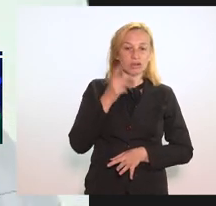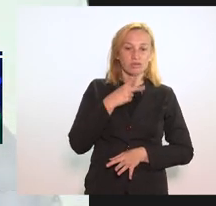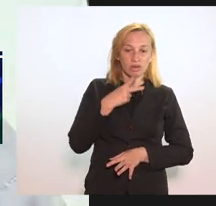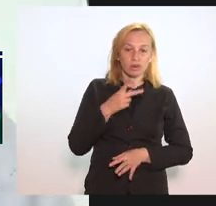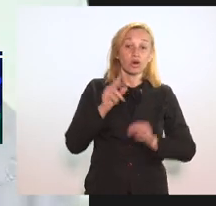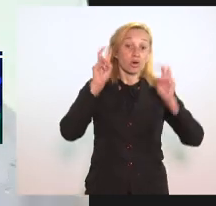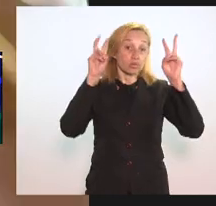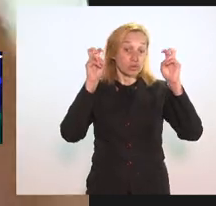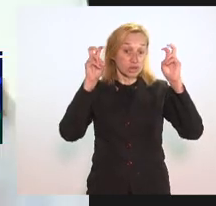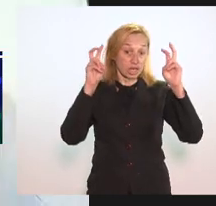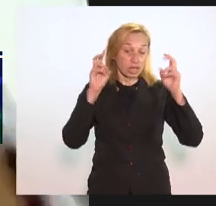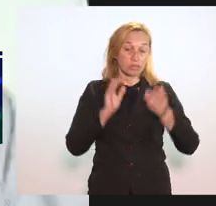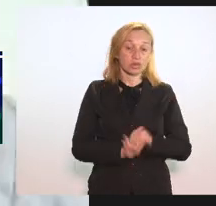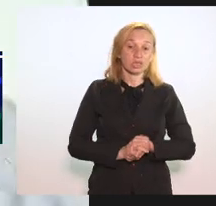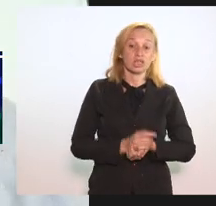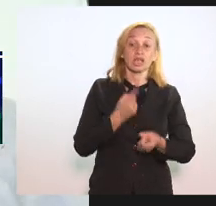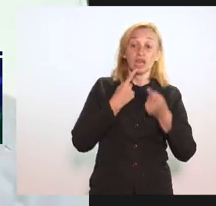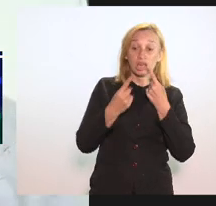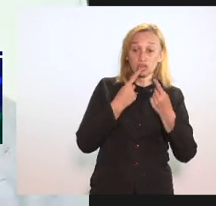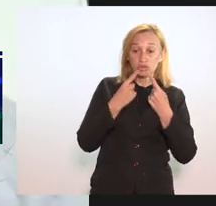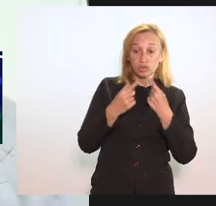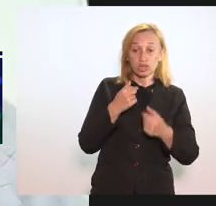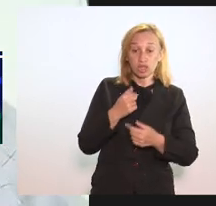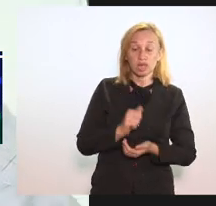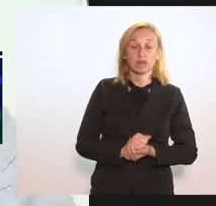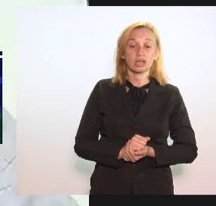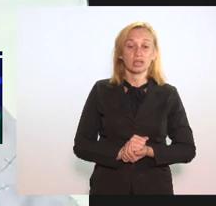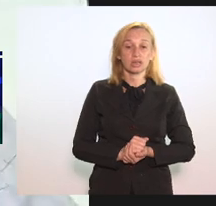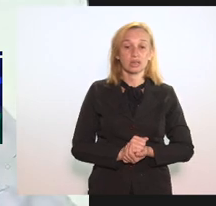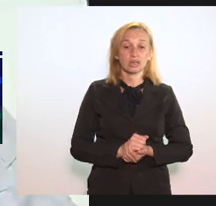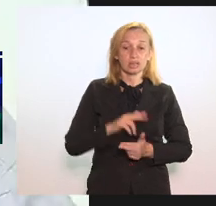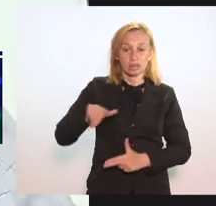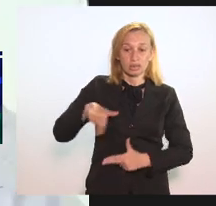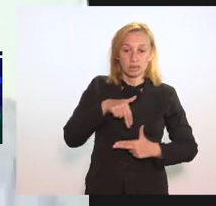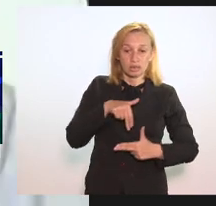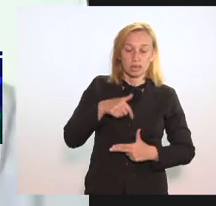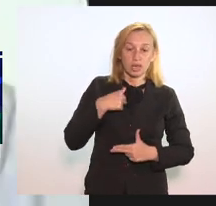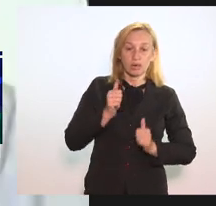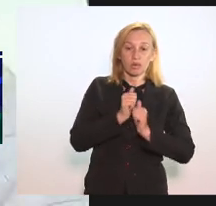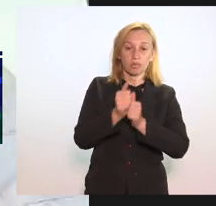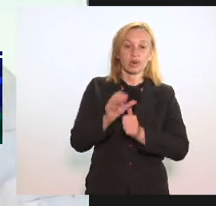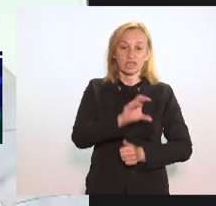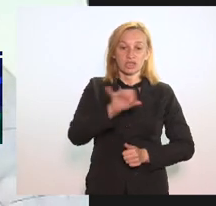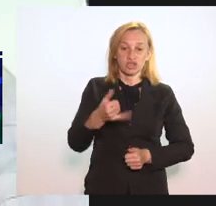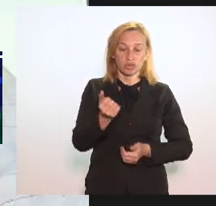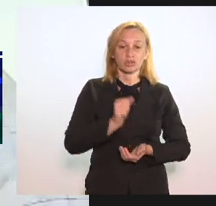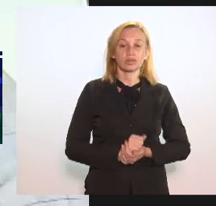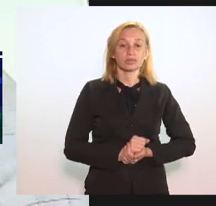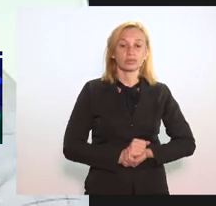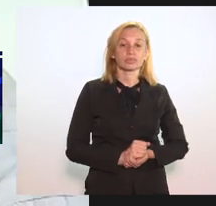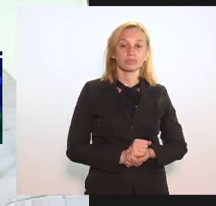que eu tirei eu acompanho Ah tá